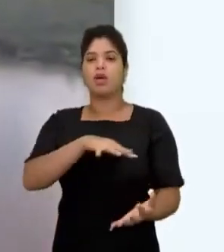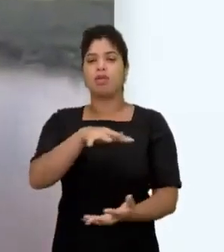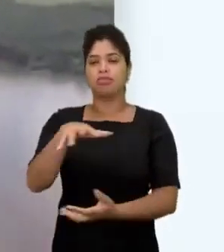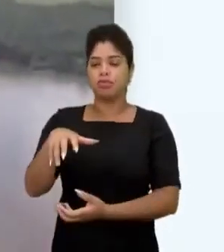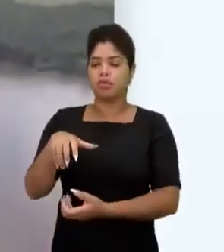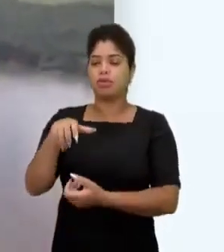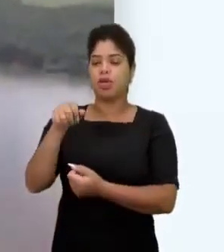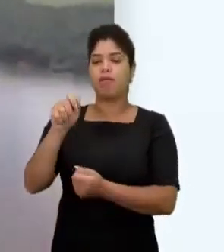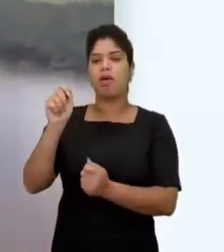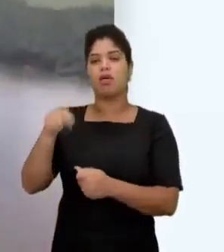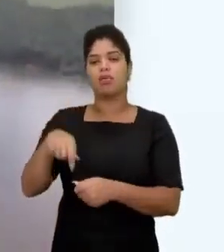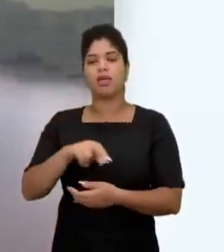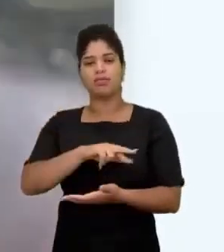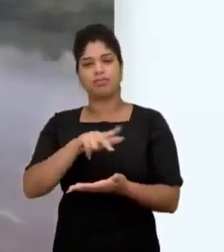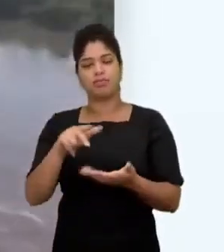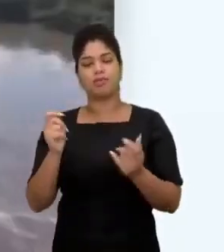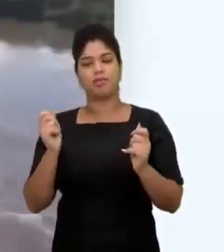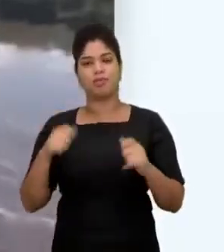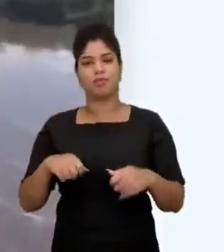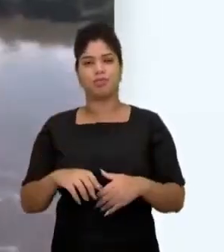no socioeconômico.